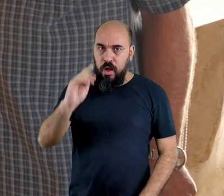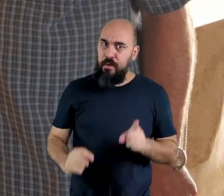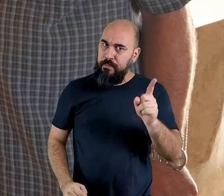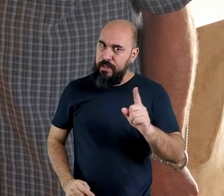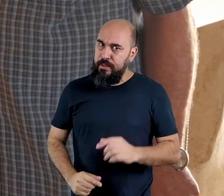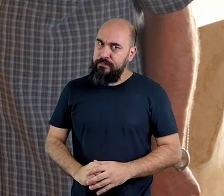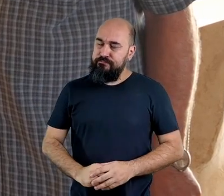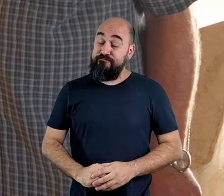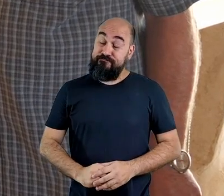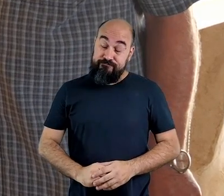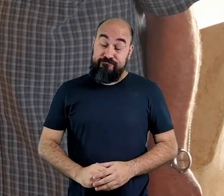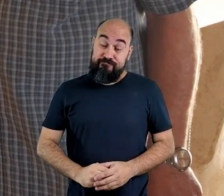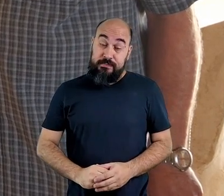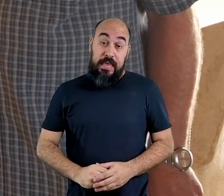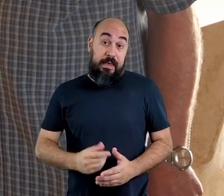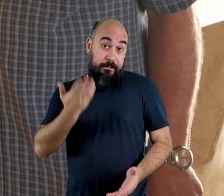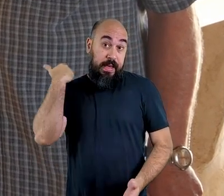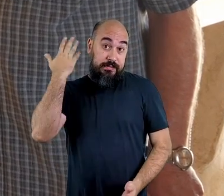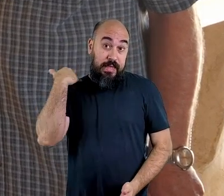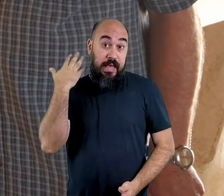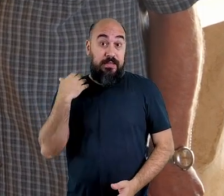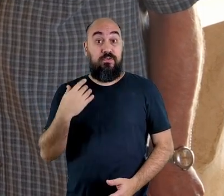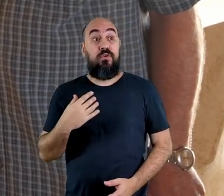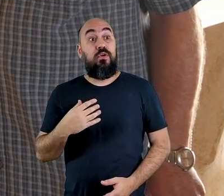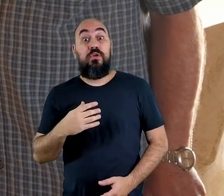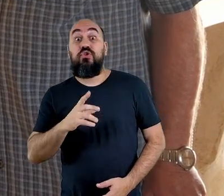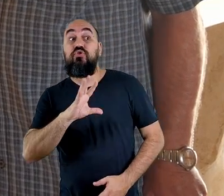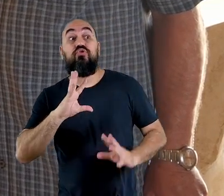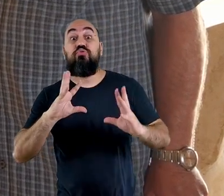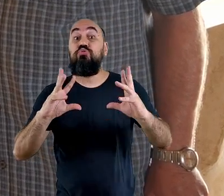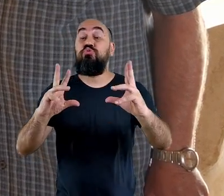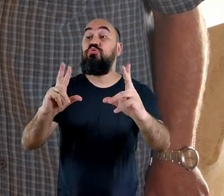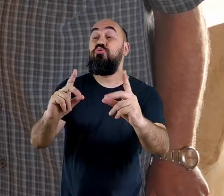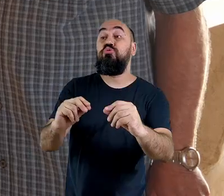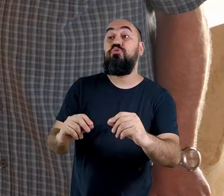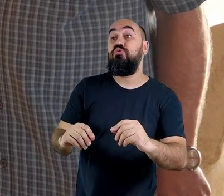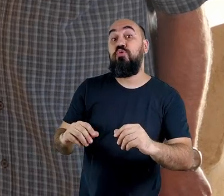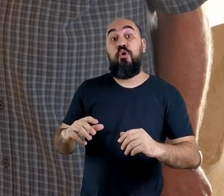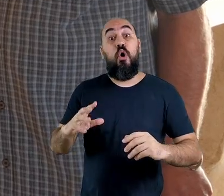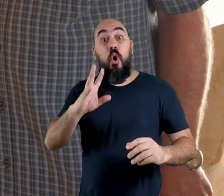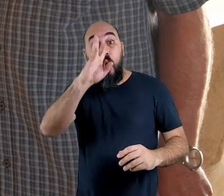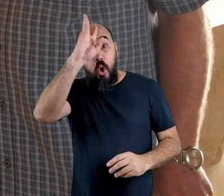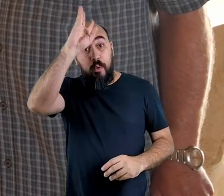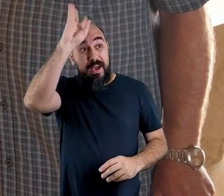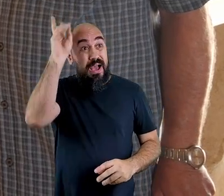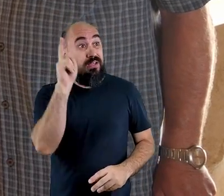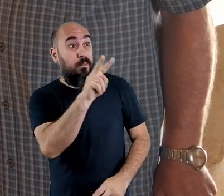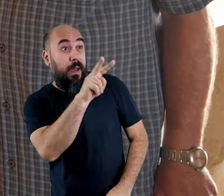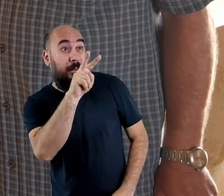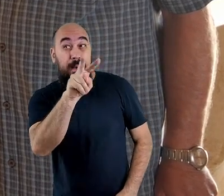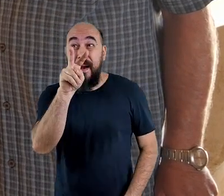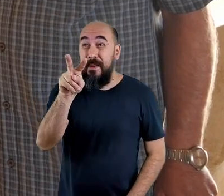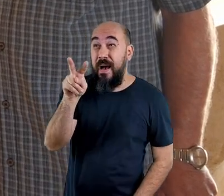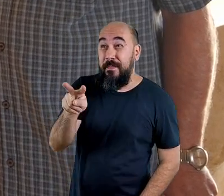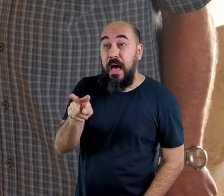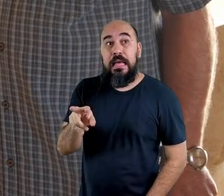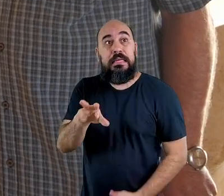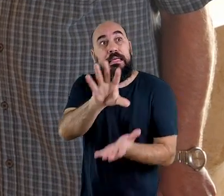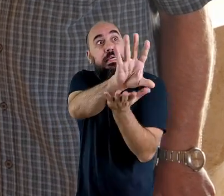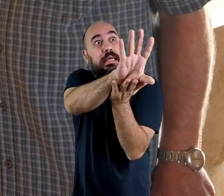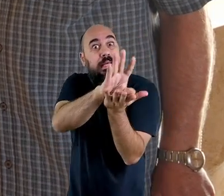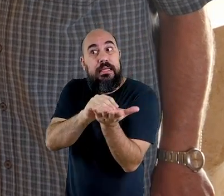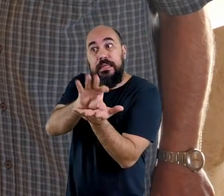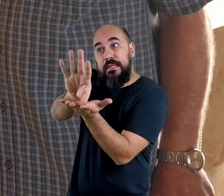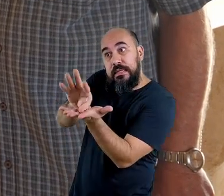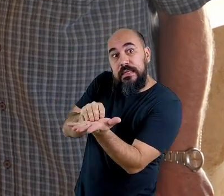justamente você copiar a moda romana ou, no máximo, greco-romana. Ele fez menção de Pompeia. Pompeia e